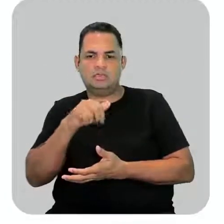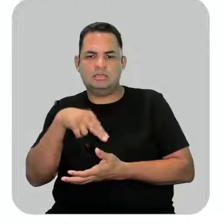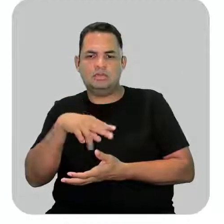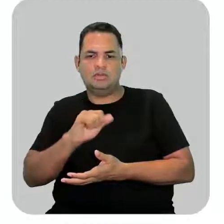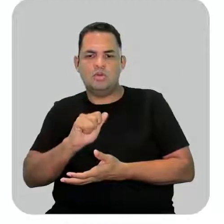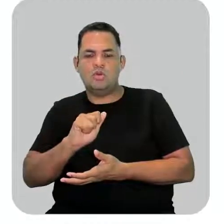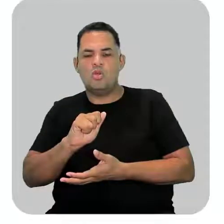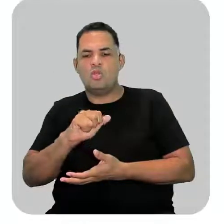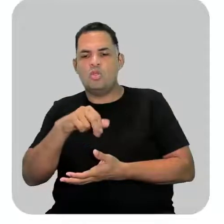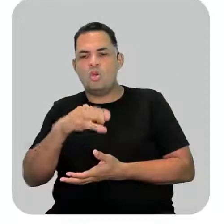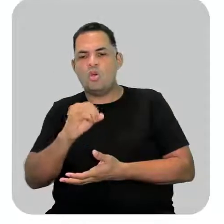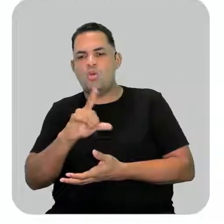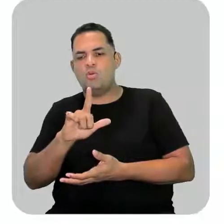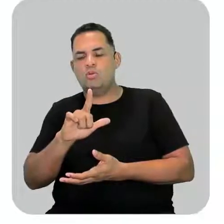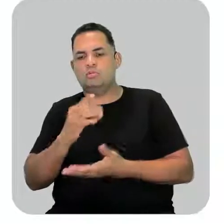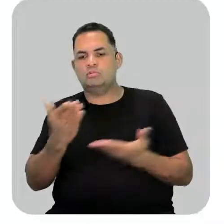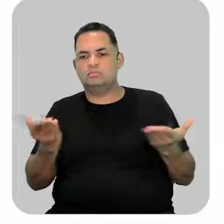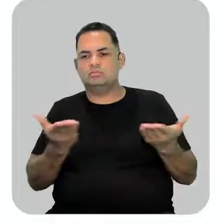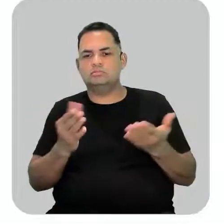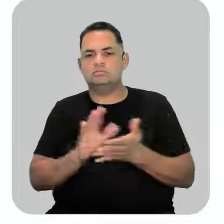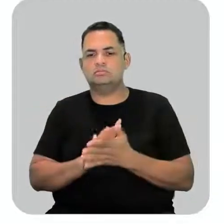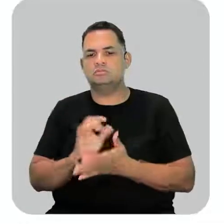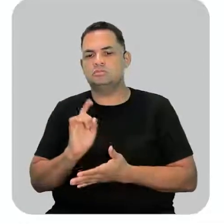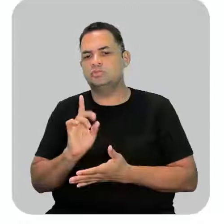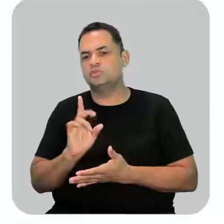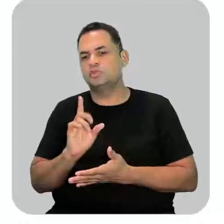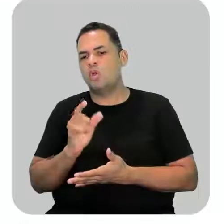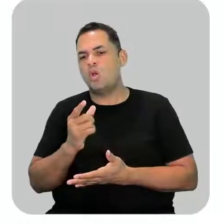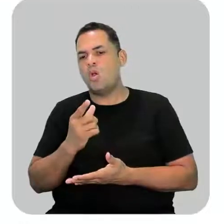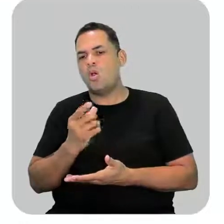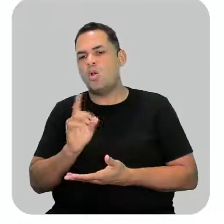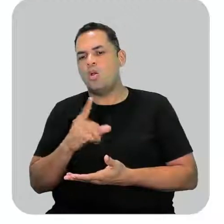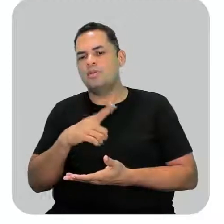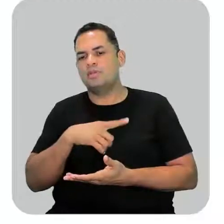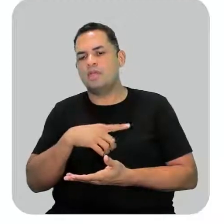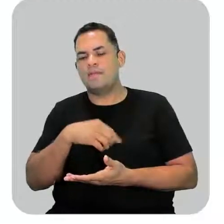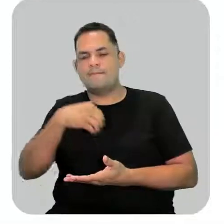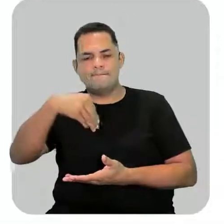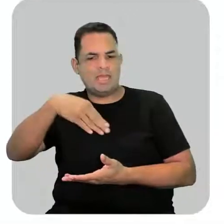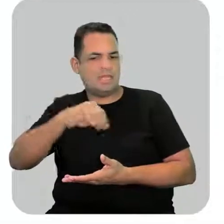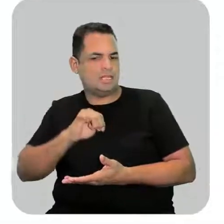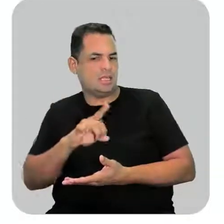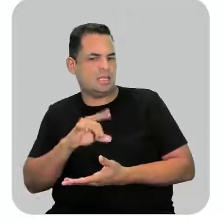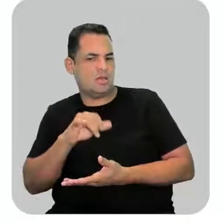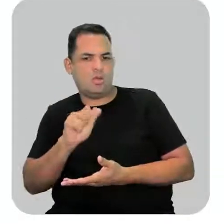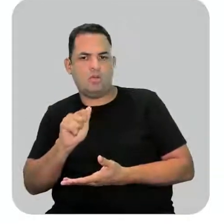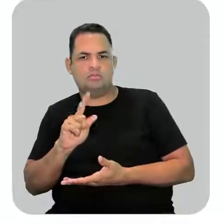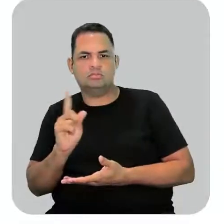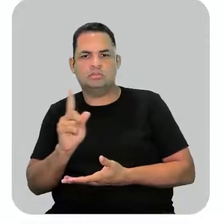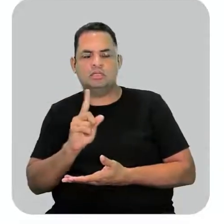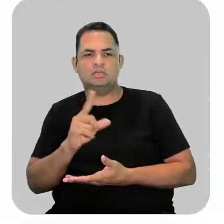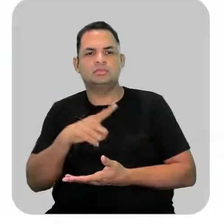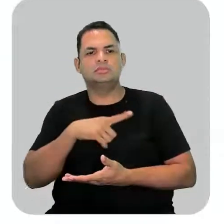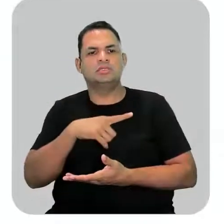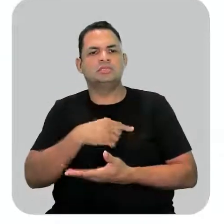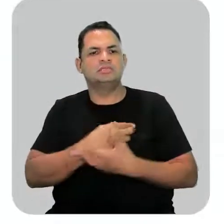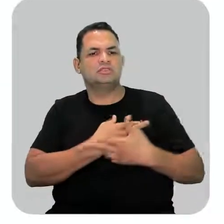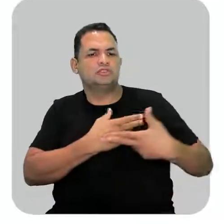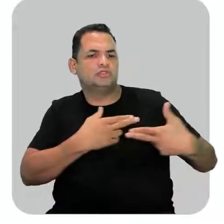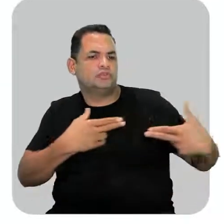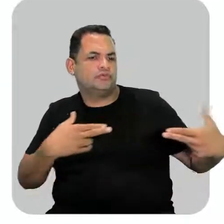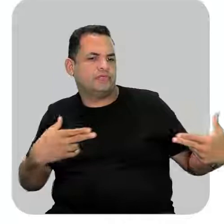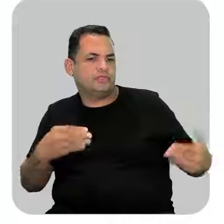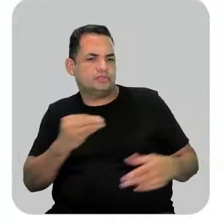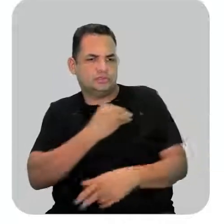etanol. Professora, só existe etanol e metanol nos grupos álcools? Não. Nós temos uma infinidade